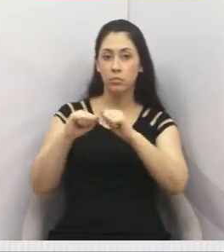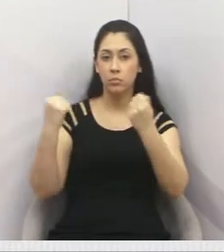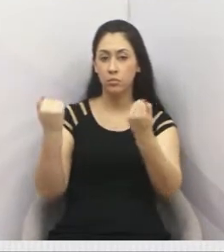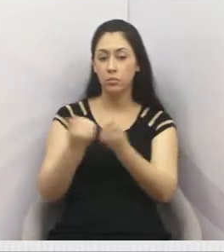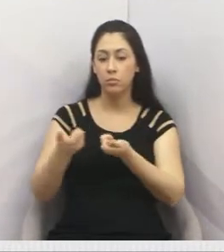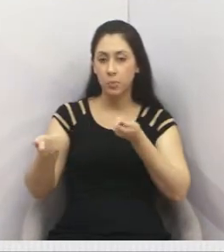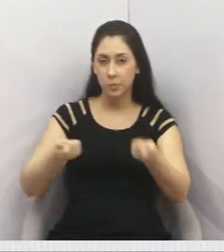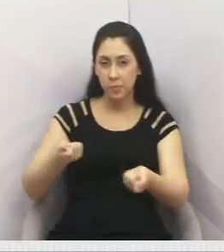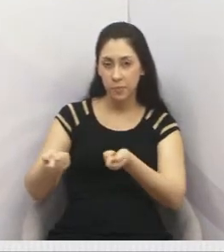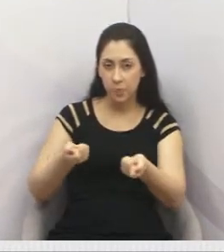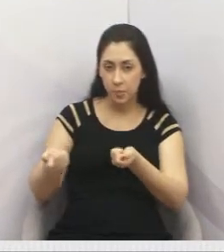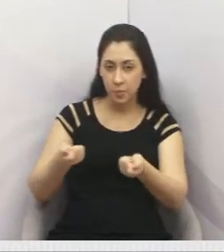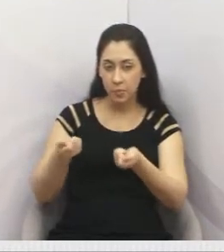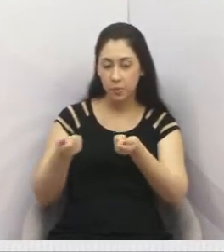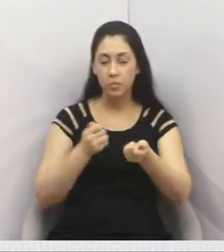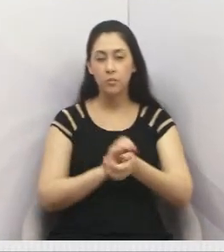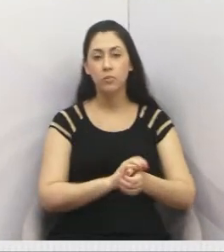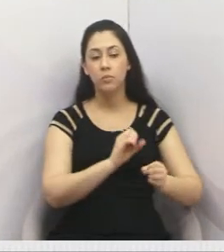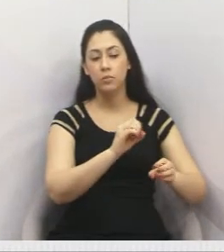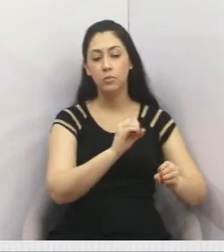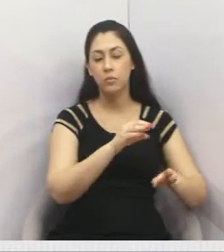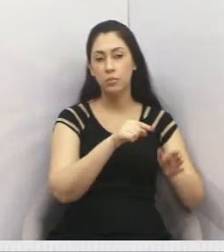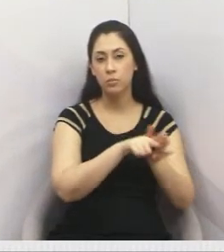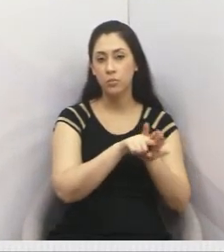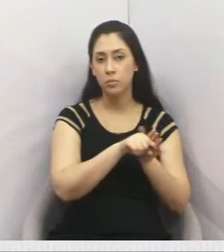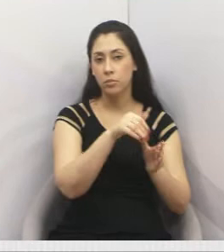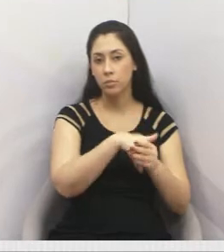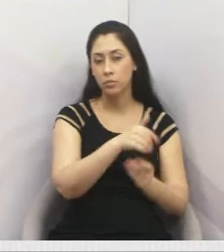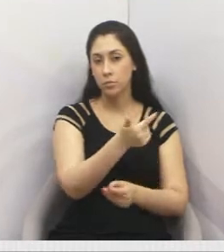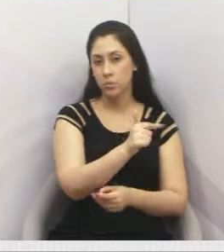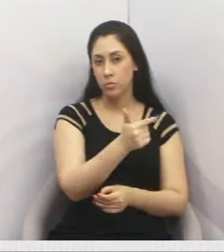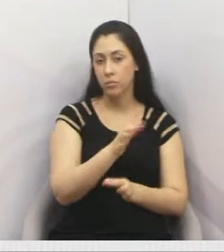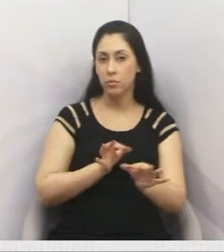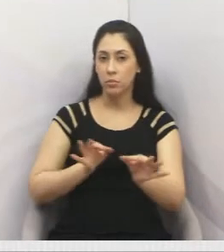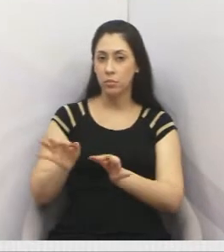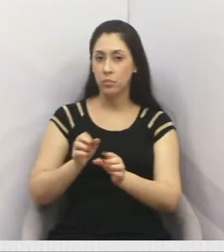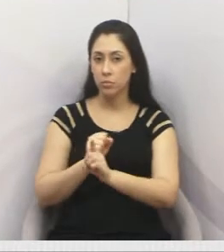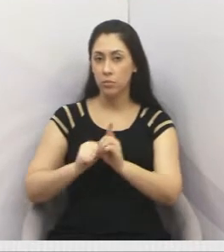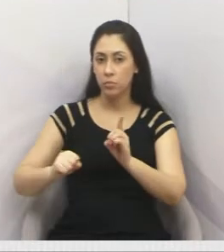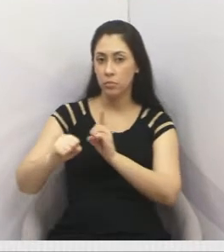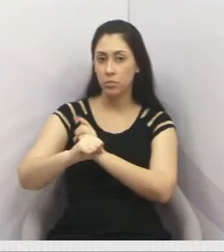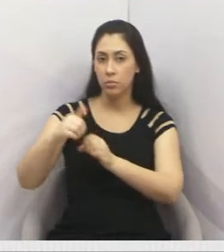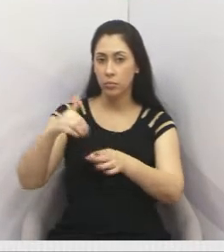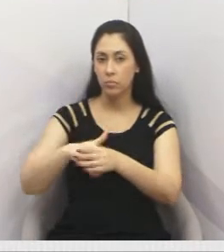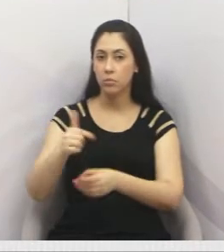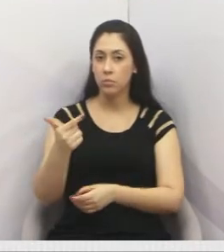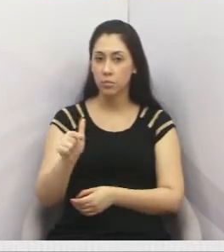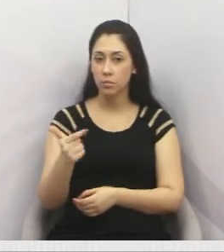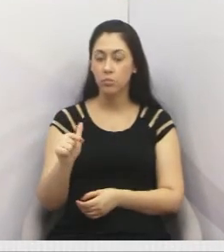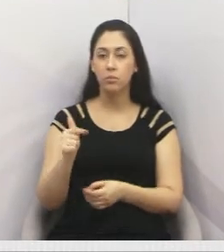de Jacareí, entidades acadêmicas de pesquisa em branco, organização da sociedade civil em branco.